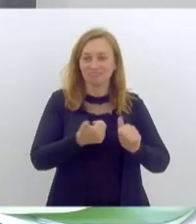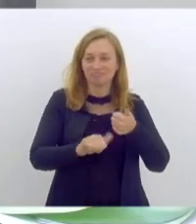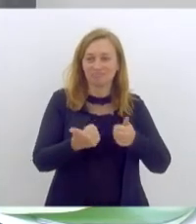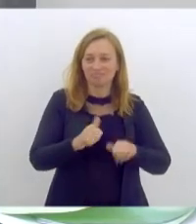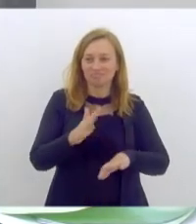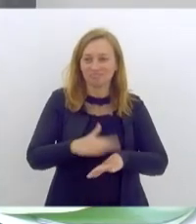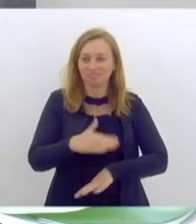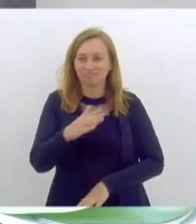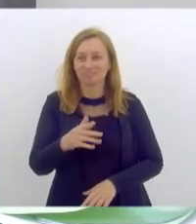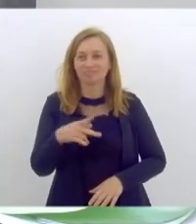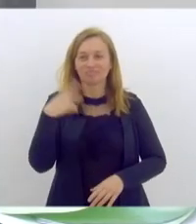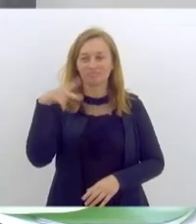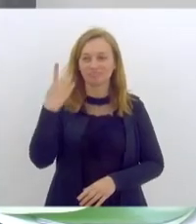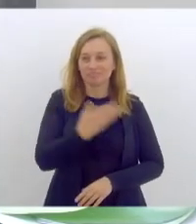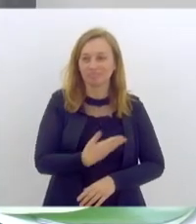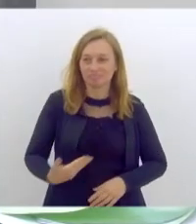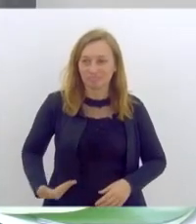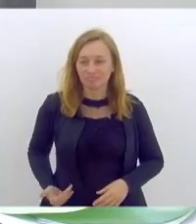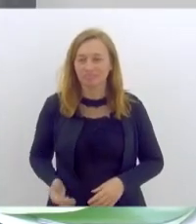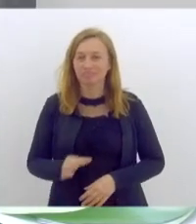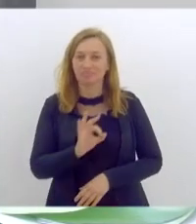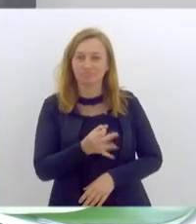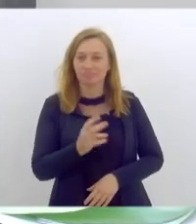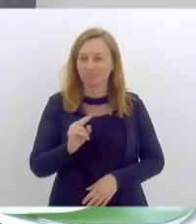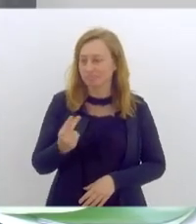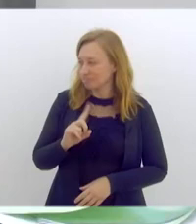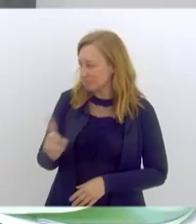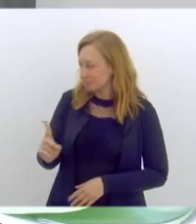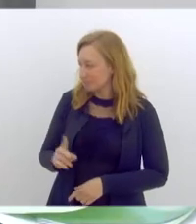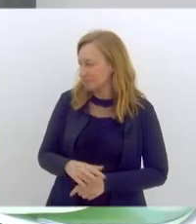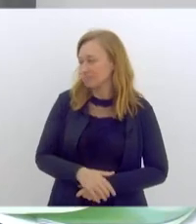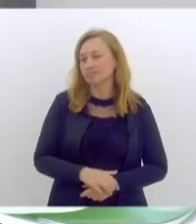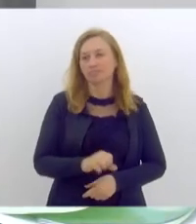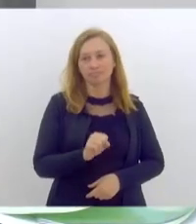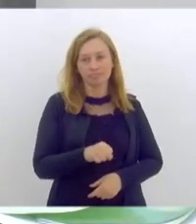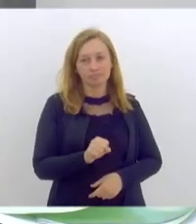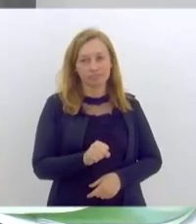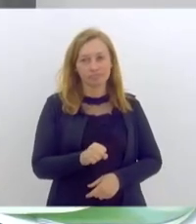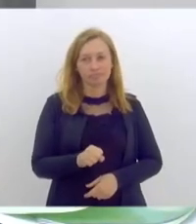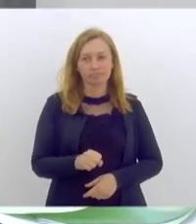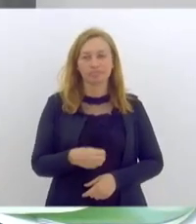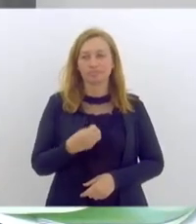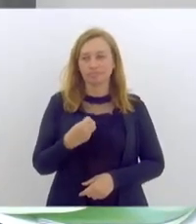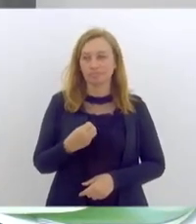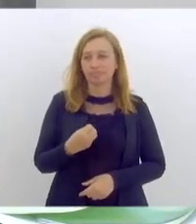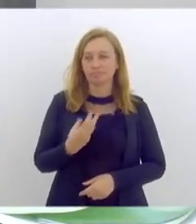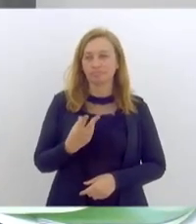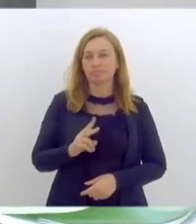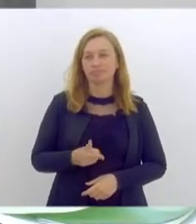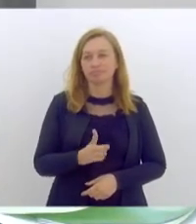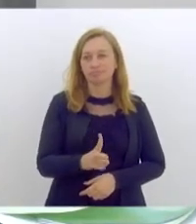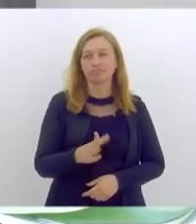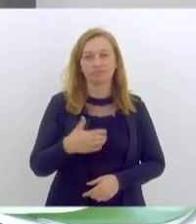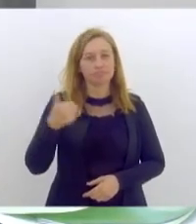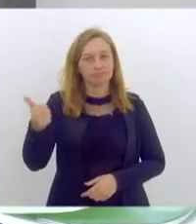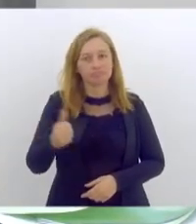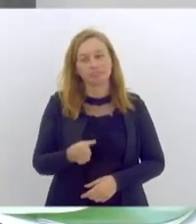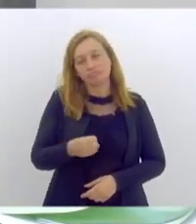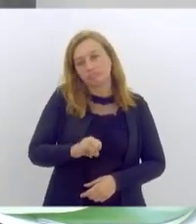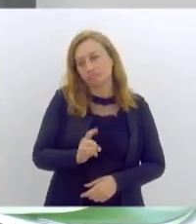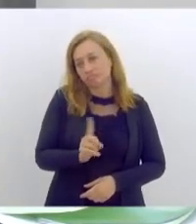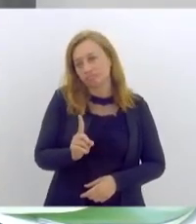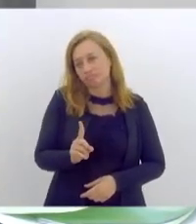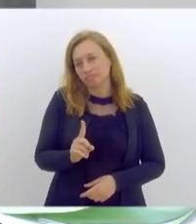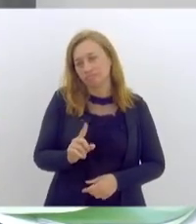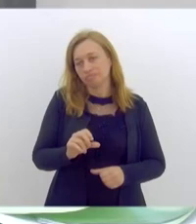se aquelas políticas públicas deram certo ou não se der certo ela é ditosa vamos continuar e melhorar se não deu certo